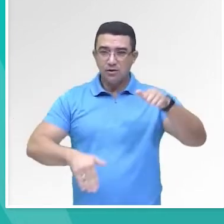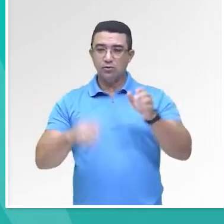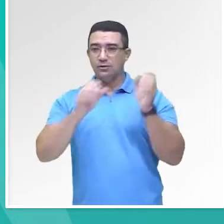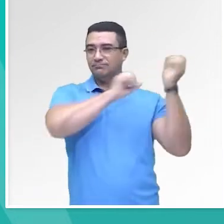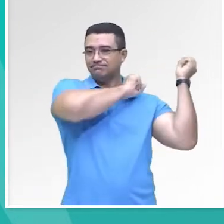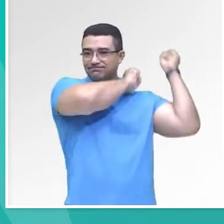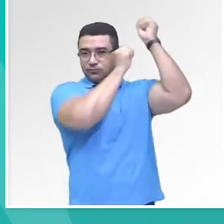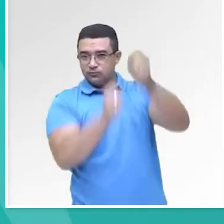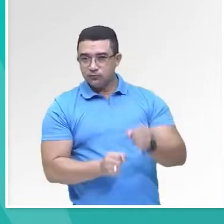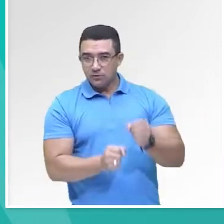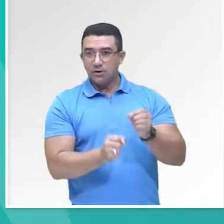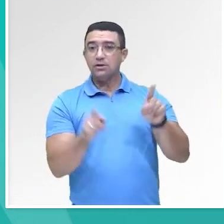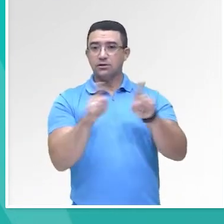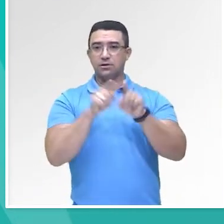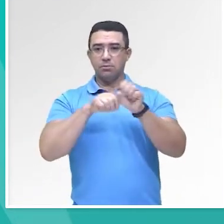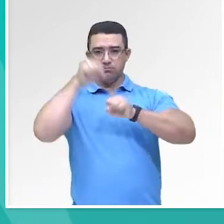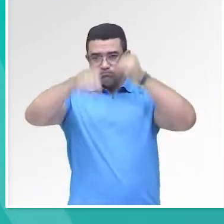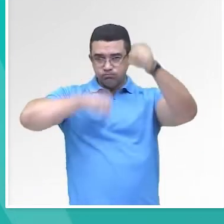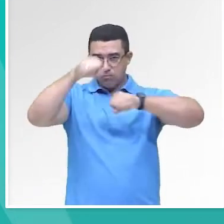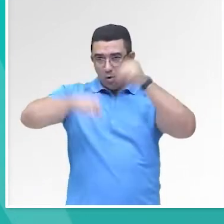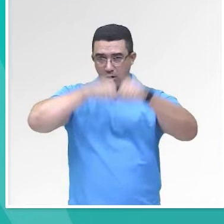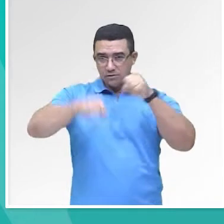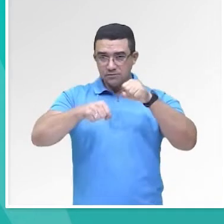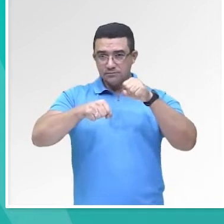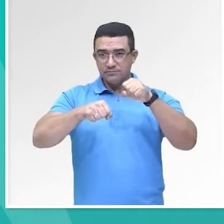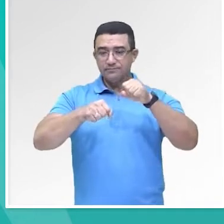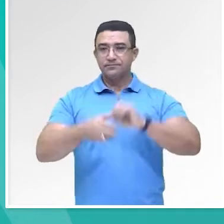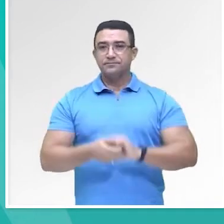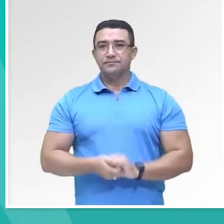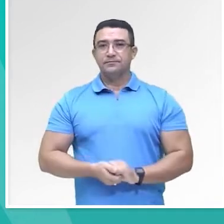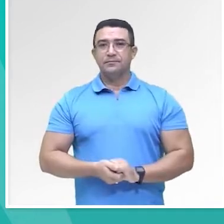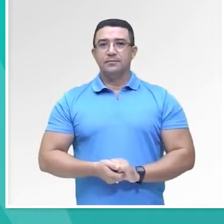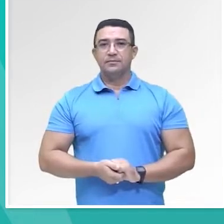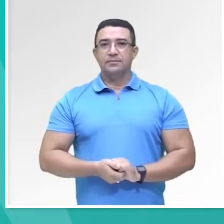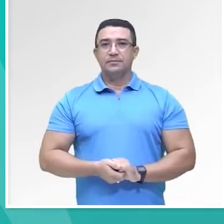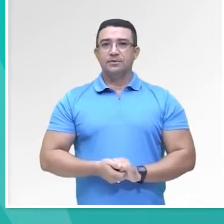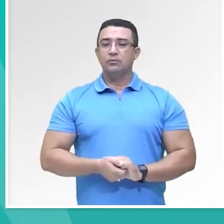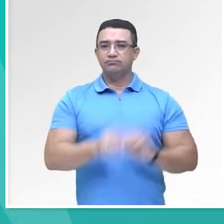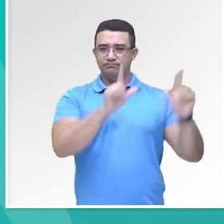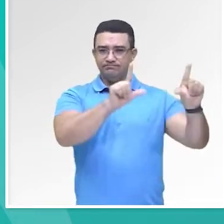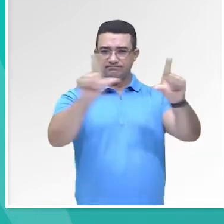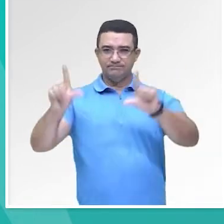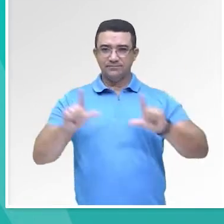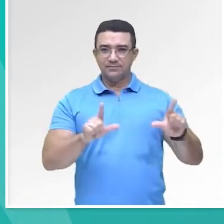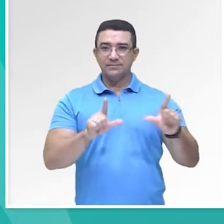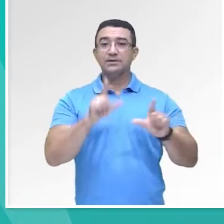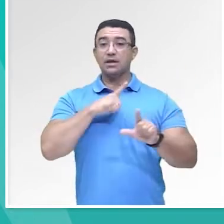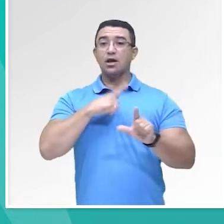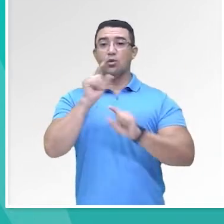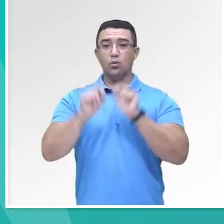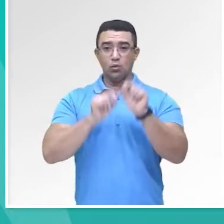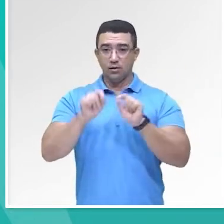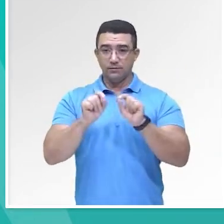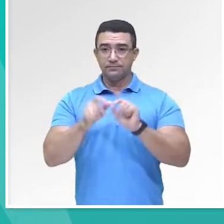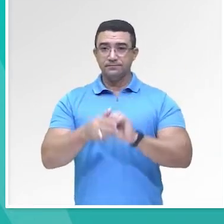o boxe ou muay thai, artes marciais, né? Então, aqui nós temos